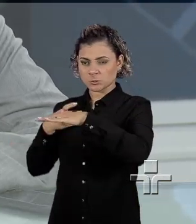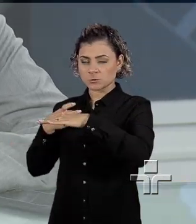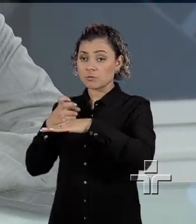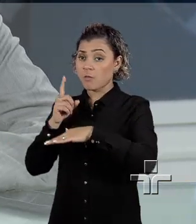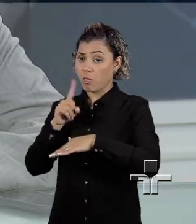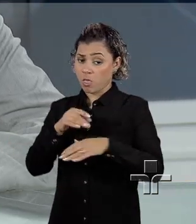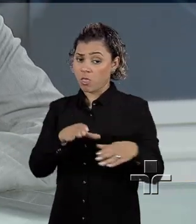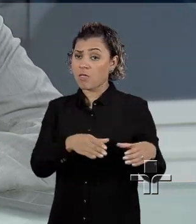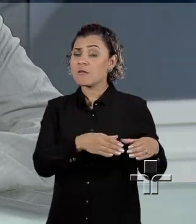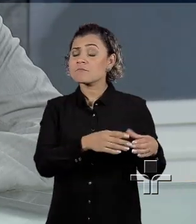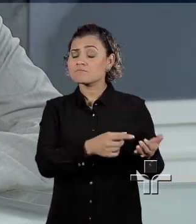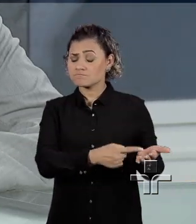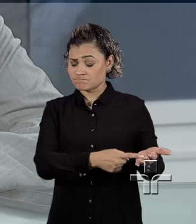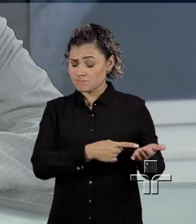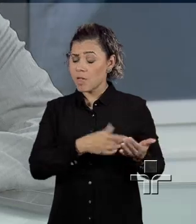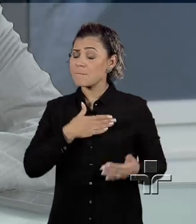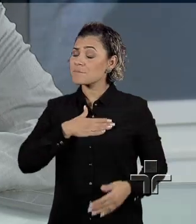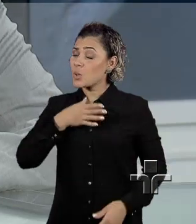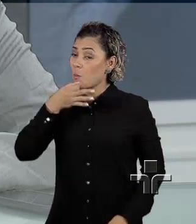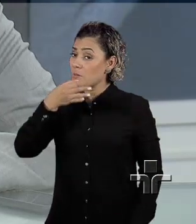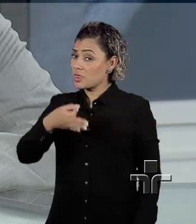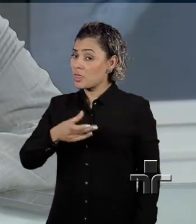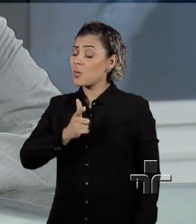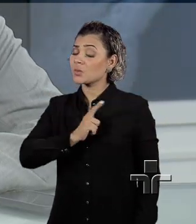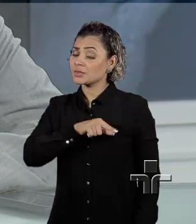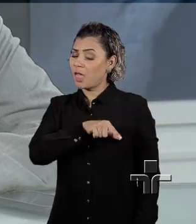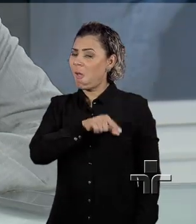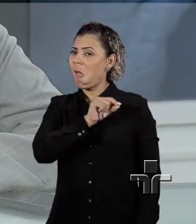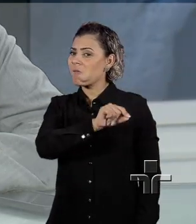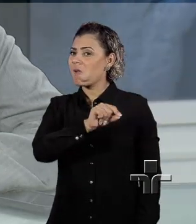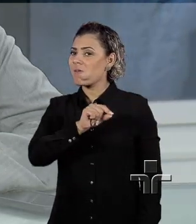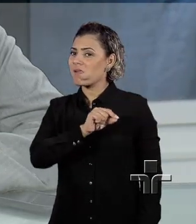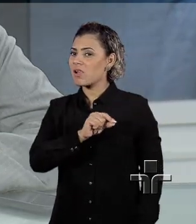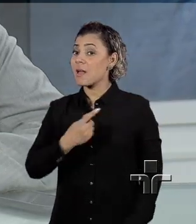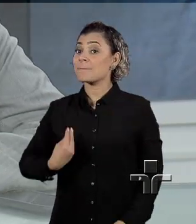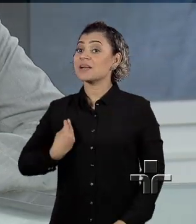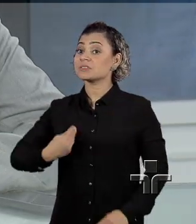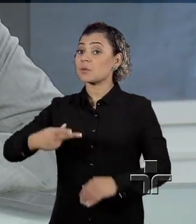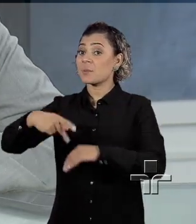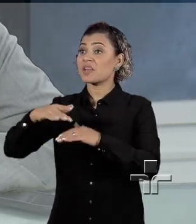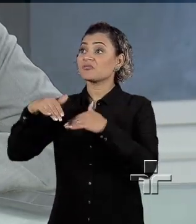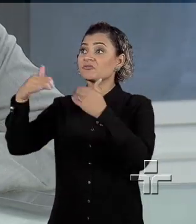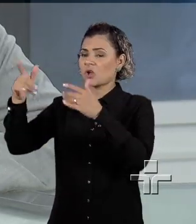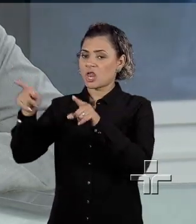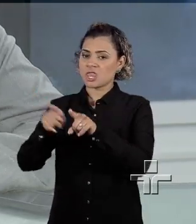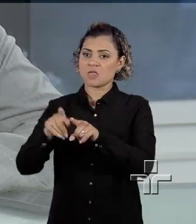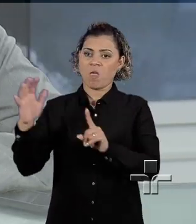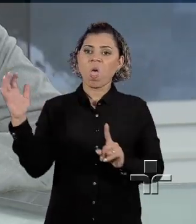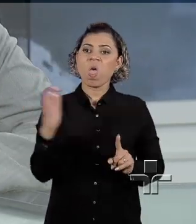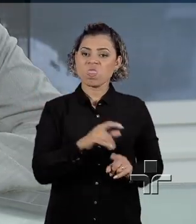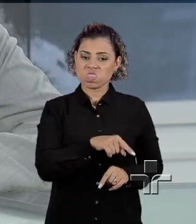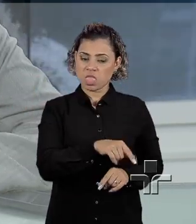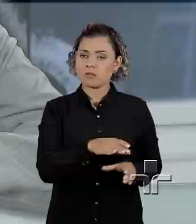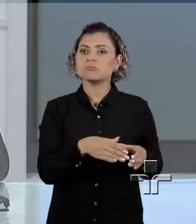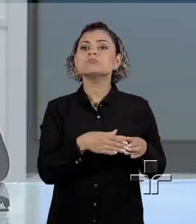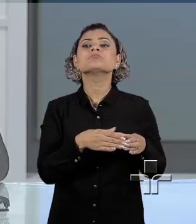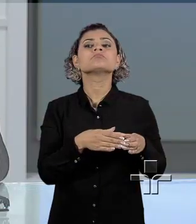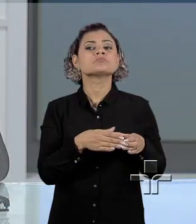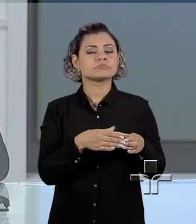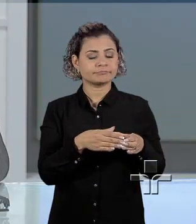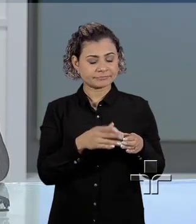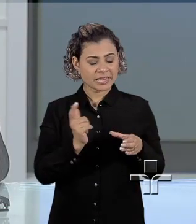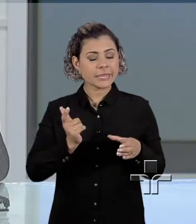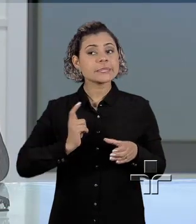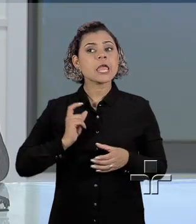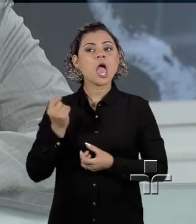operação comandada, na minha visão, até com a participação internacional. Eu não vejo só brasileiros nisso, Flávio. Grupos